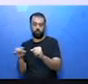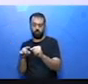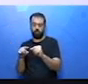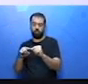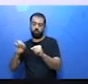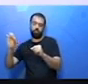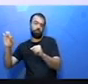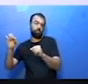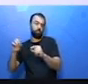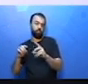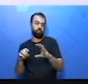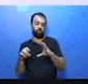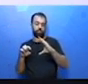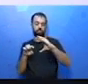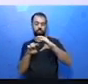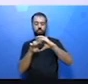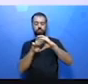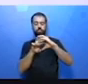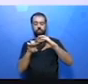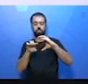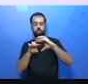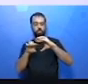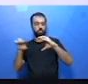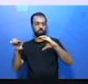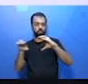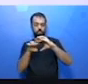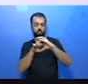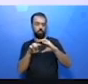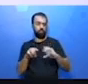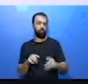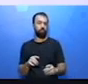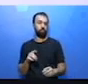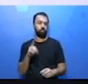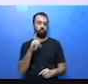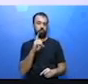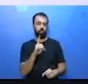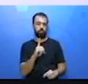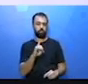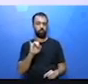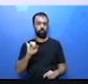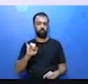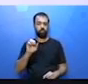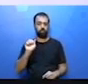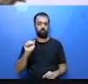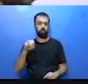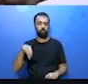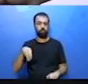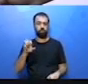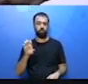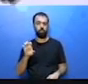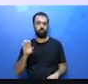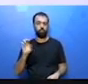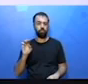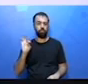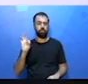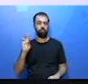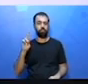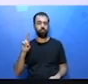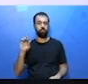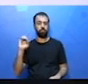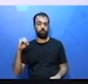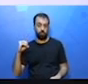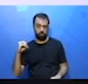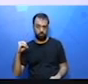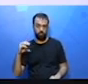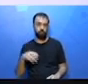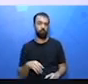é duas vezes o tamanho do raio? E o diâmetro também. Se eu pegar de um ponto até o outro, por exemplo,